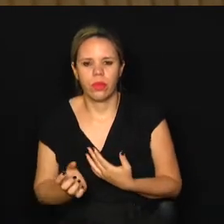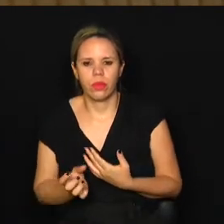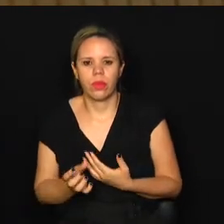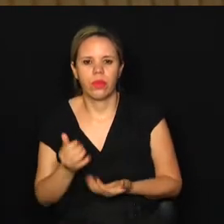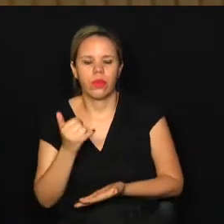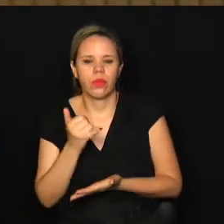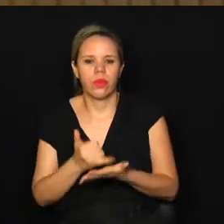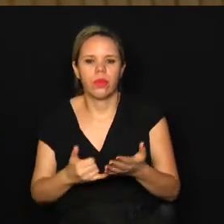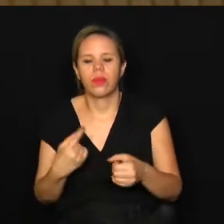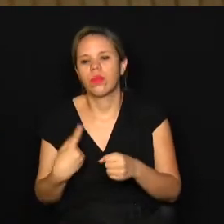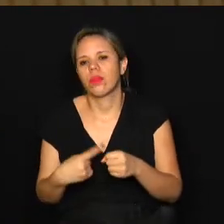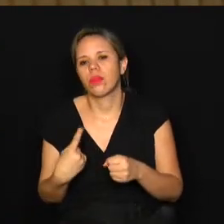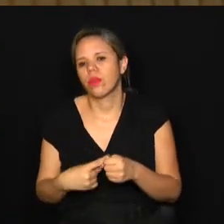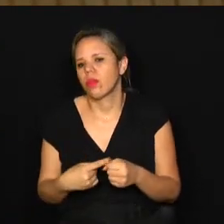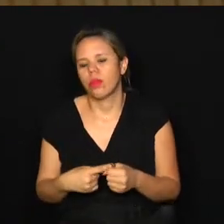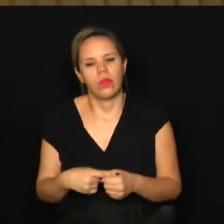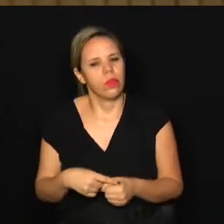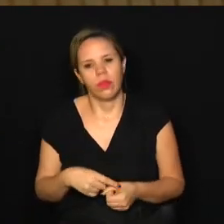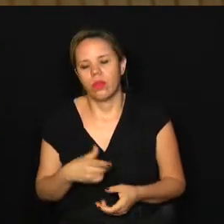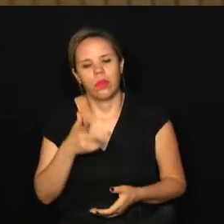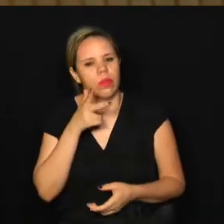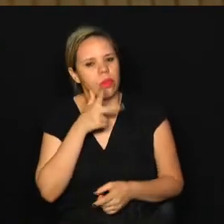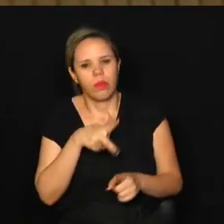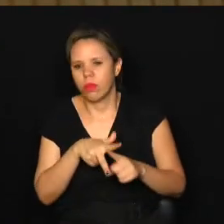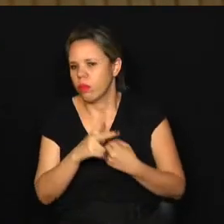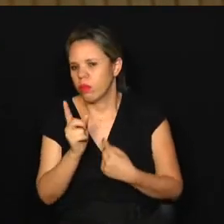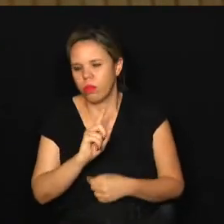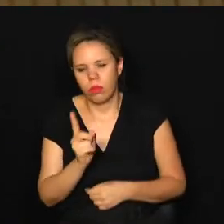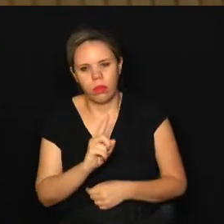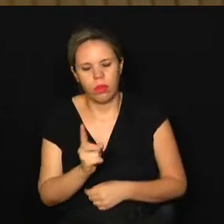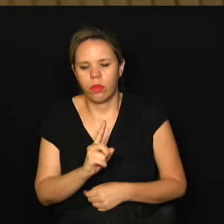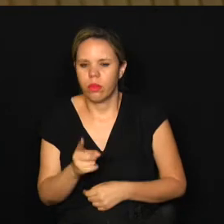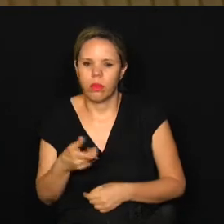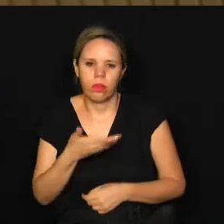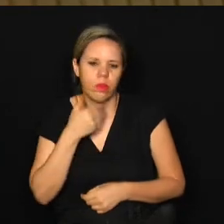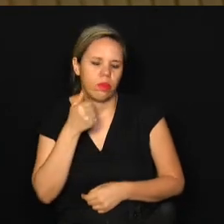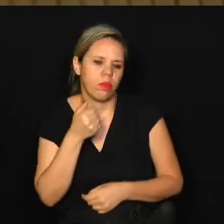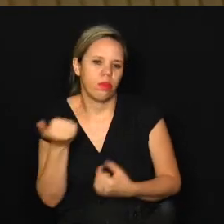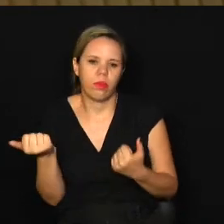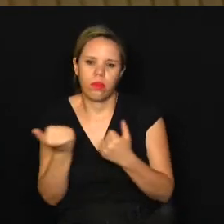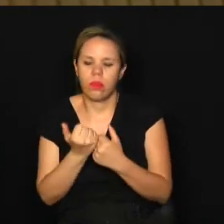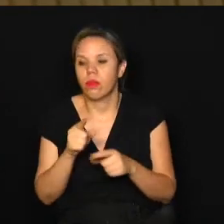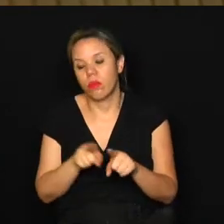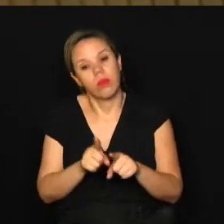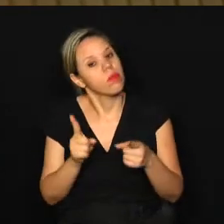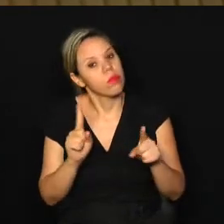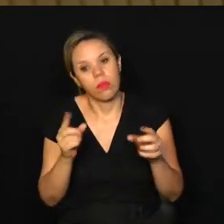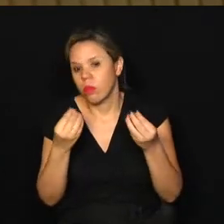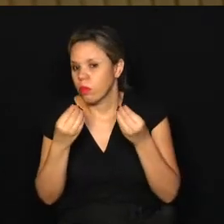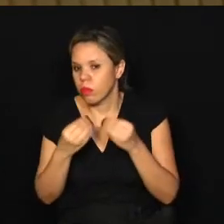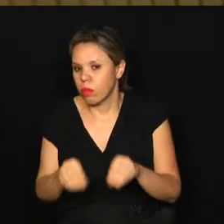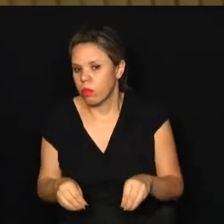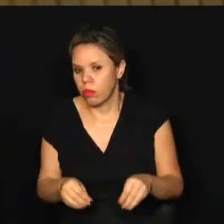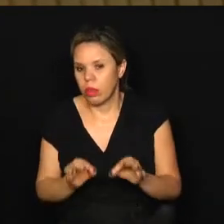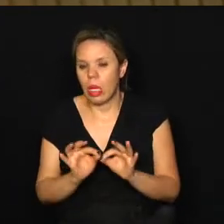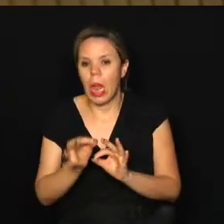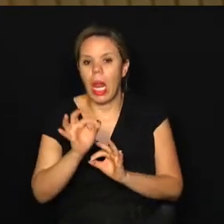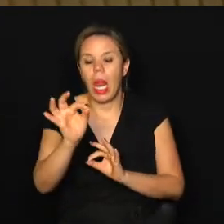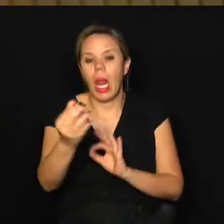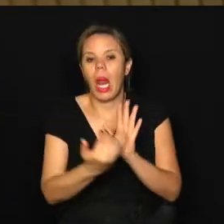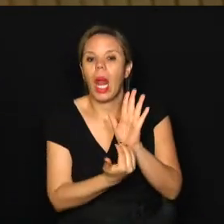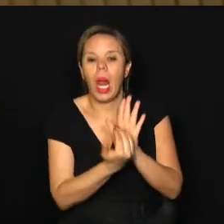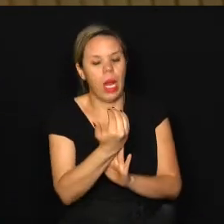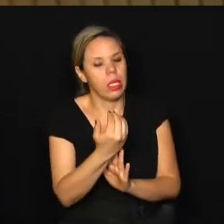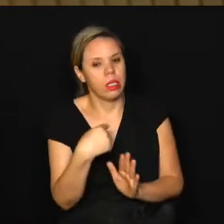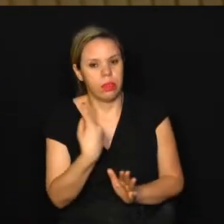tributos municipais, ela não vai ser recuperada. Por outro lado, ela não vai afetar a curva de longo prazo de crescimento. Então,